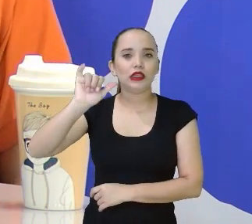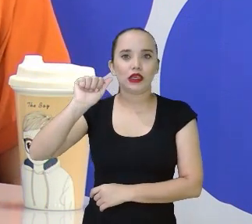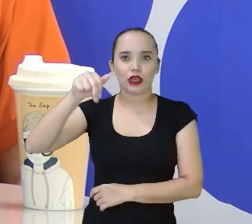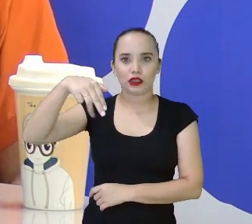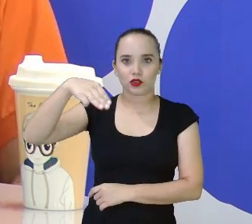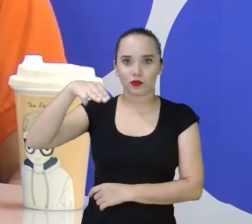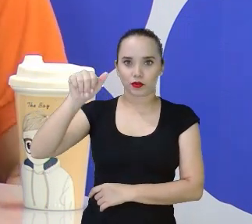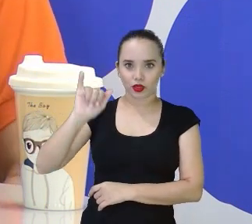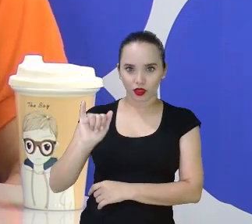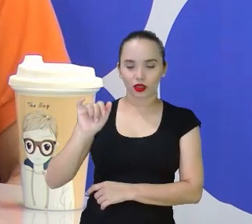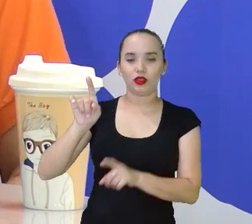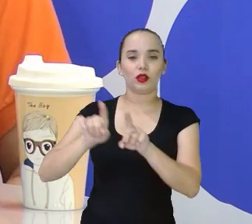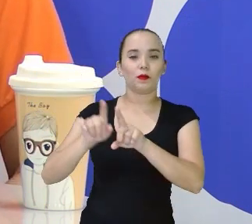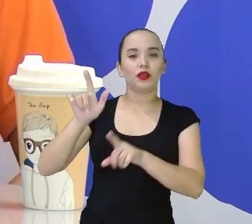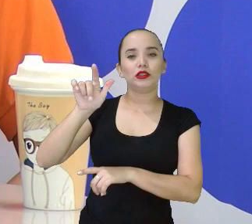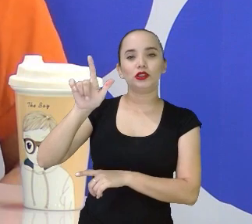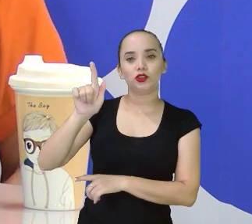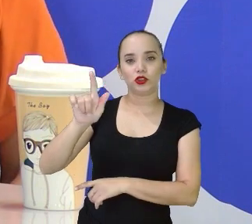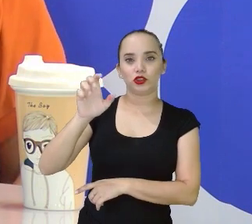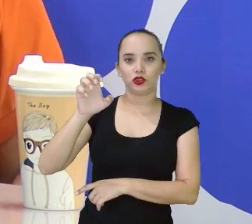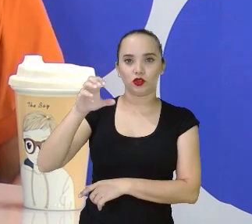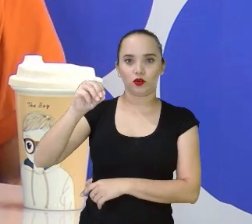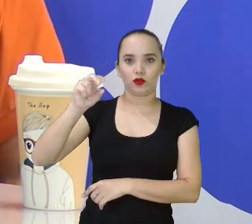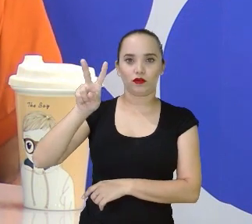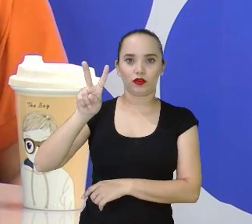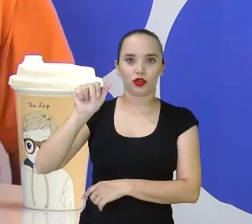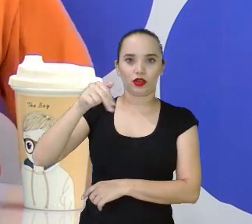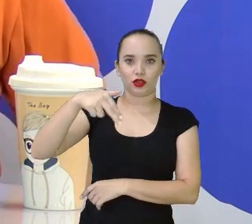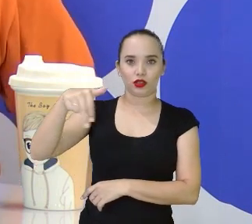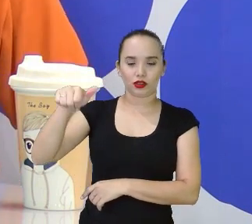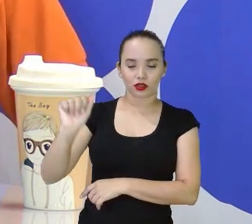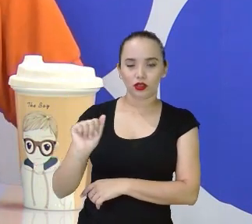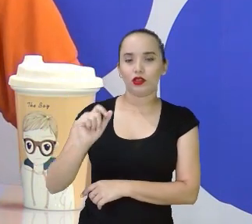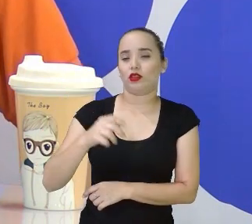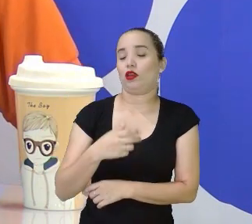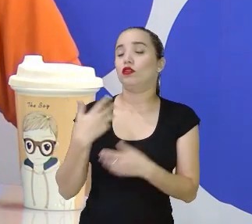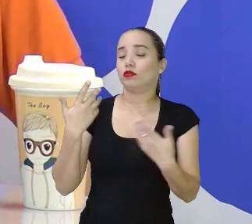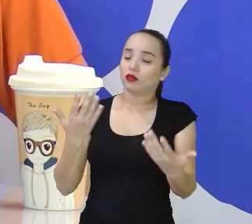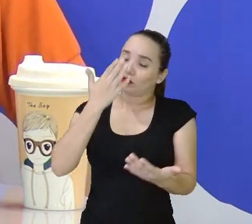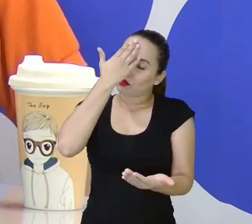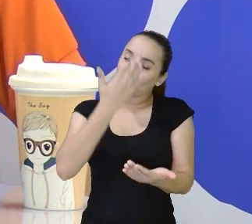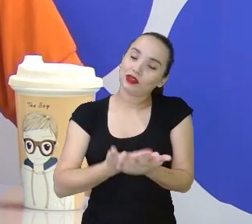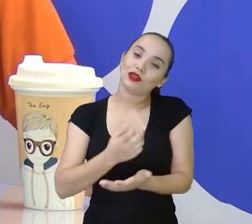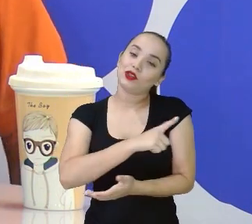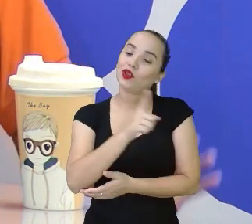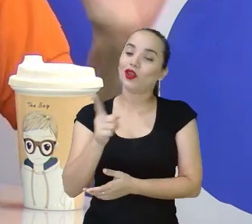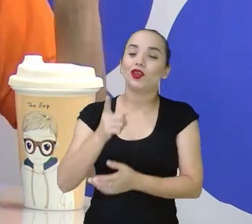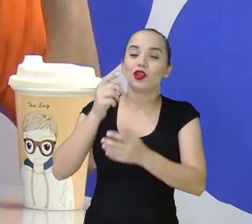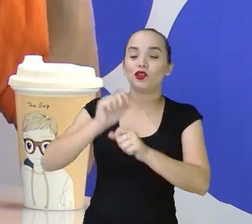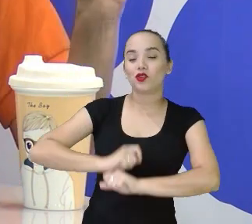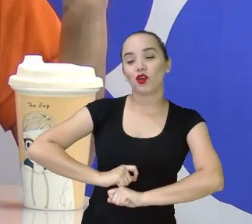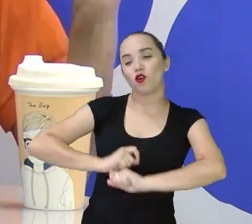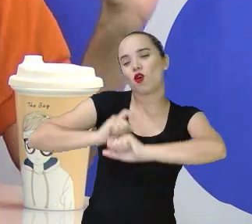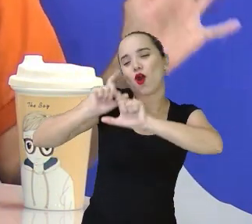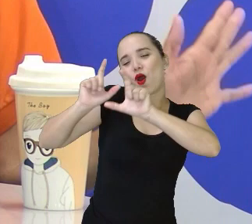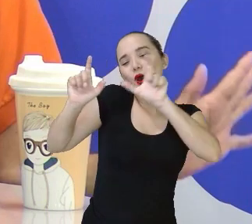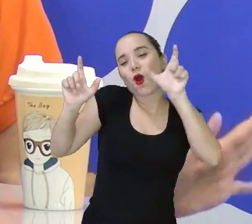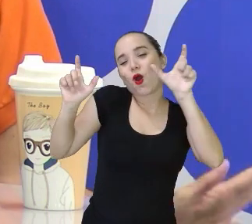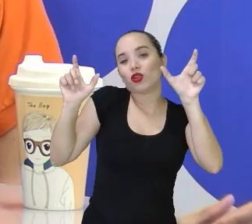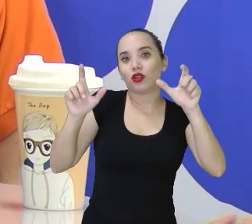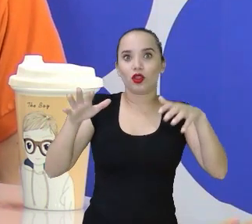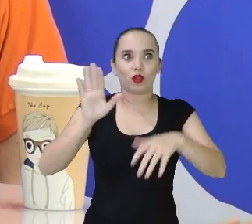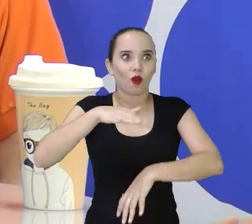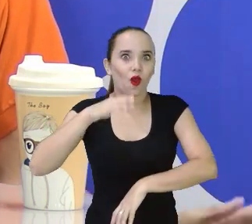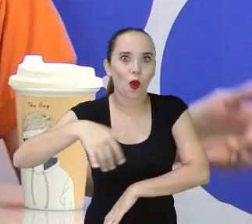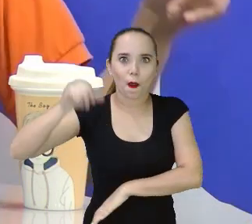falei, né? E o Jaziel também. Então esse pessoal tá acordando, olha, tá com aquela preguicinha. Gente, hoje ainda é